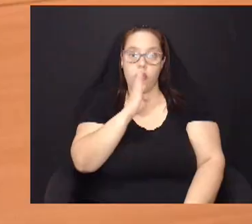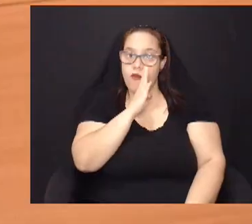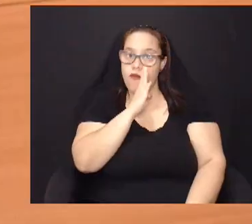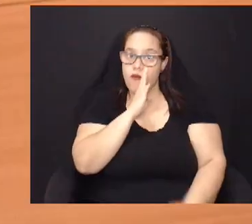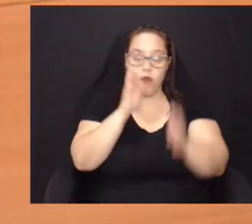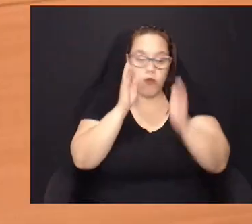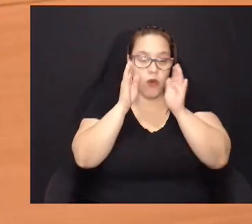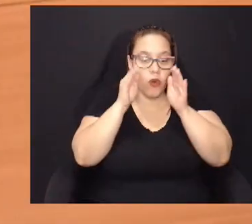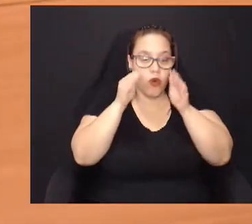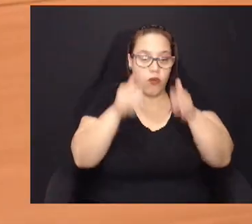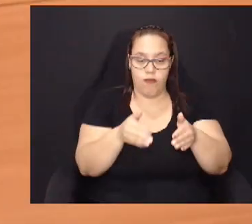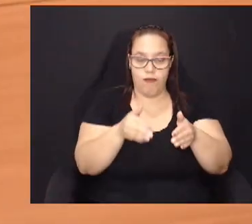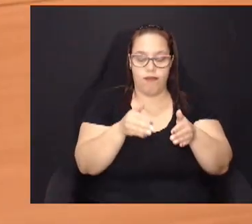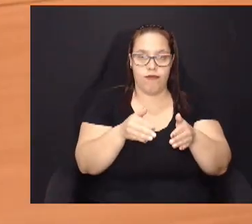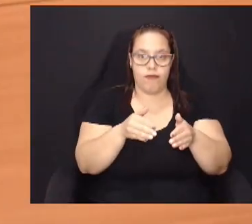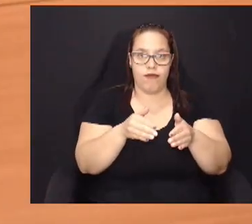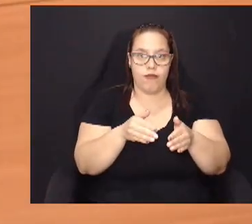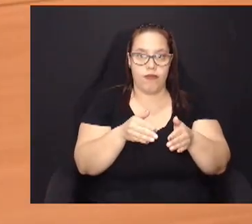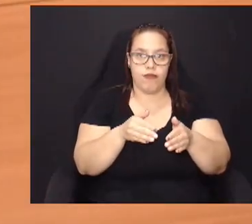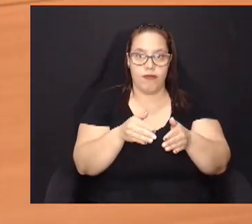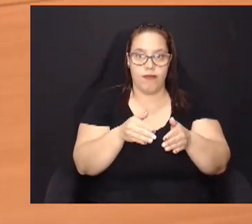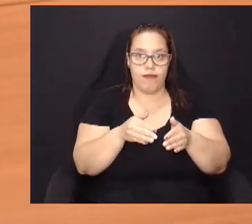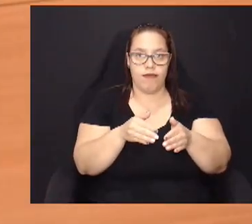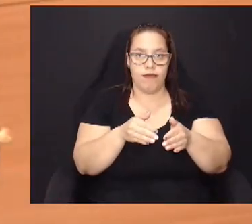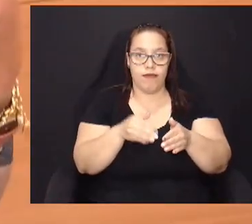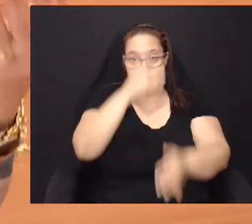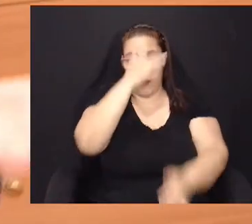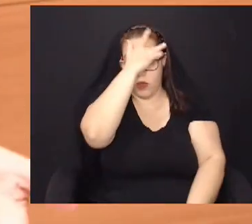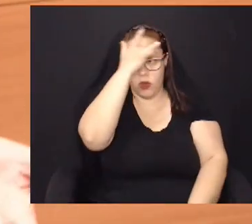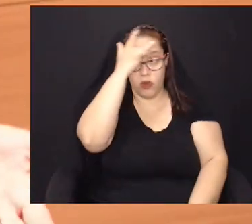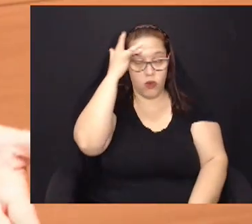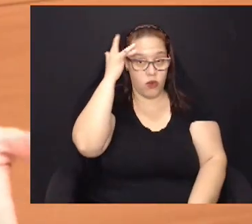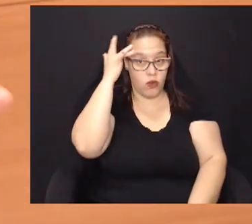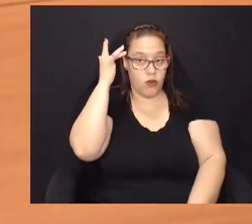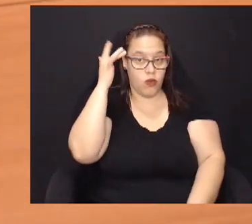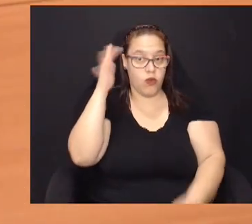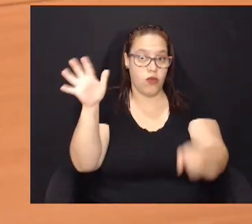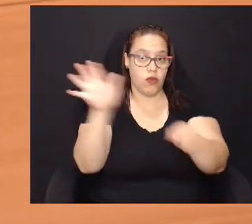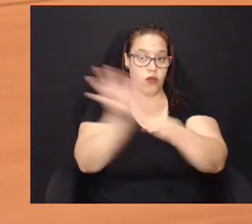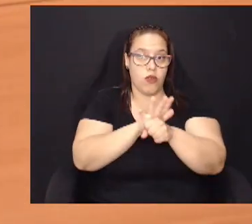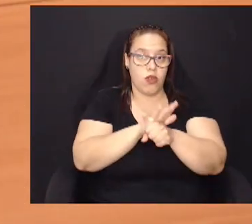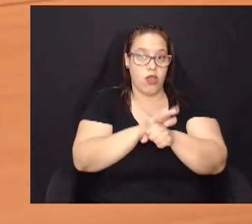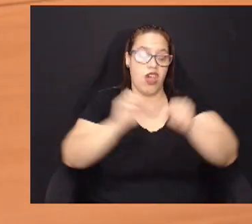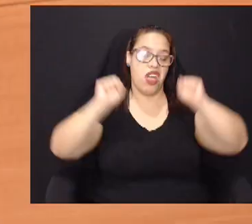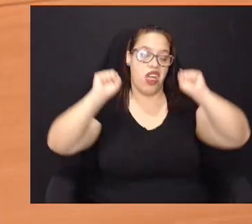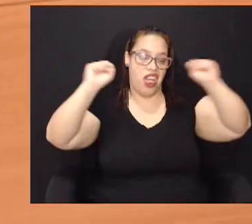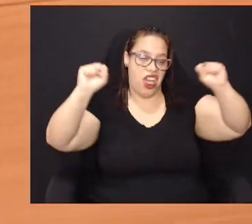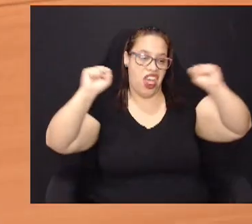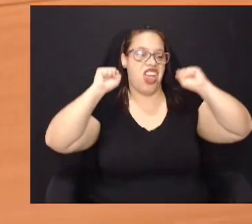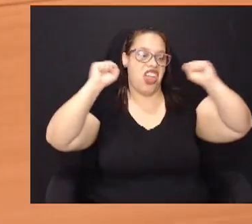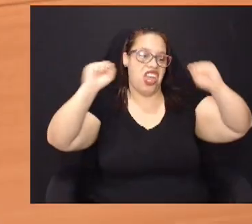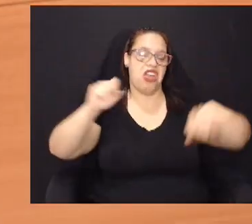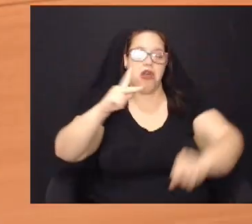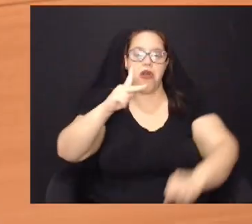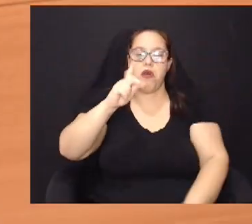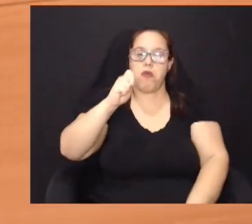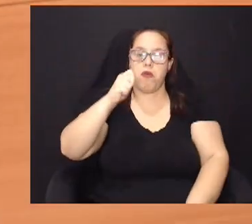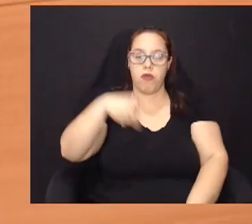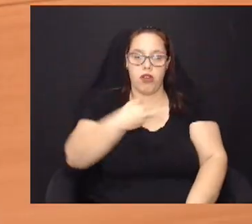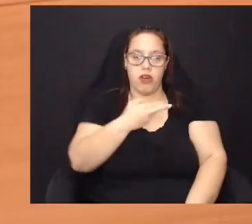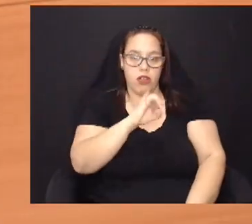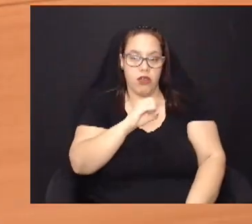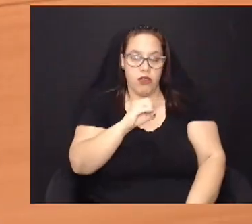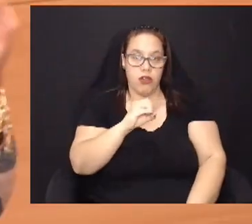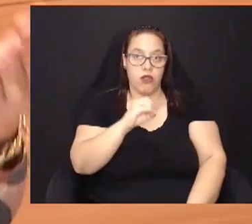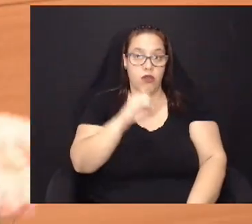focal da grande concentração de pessoas, e aí gera os pancadões. Então, foi uma determinação de